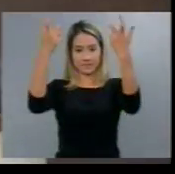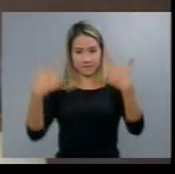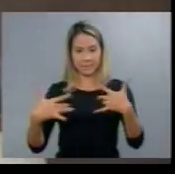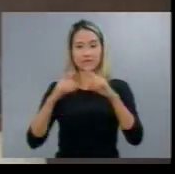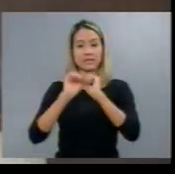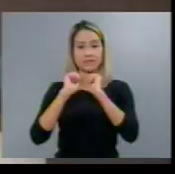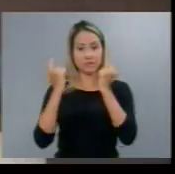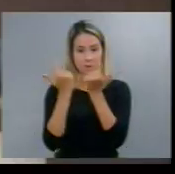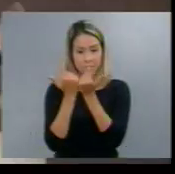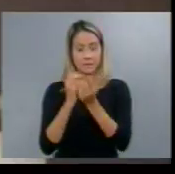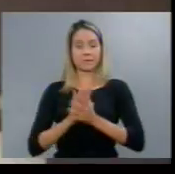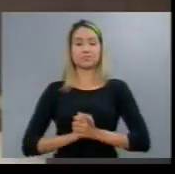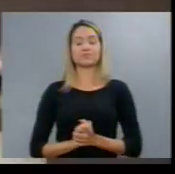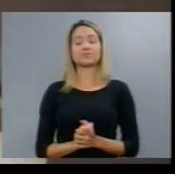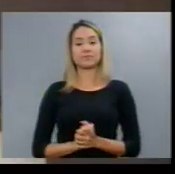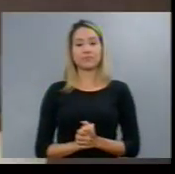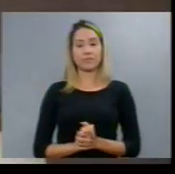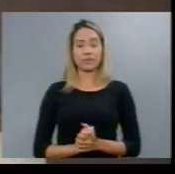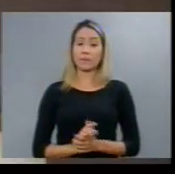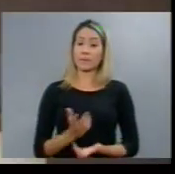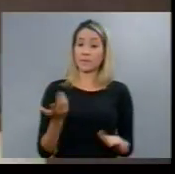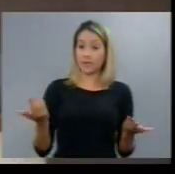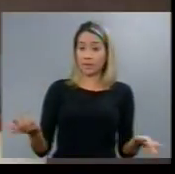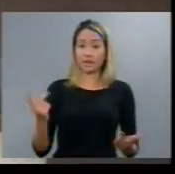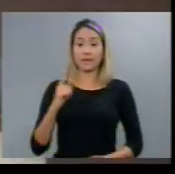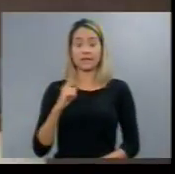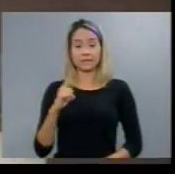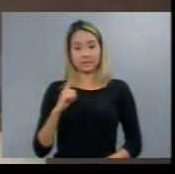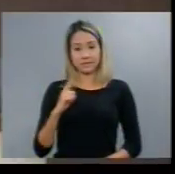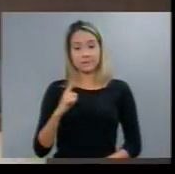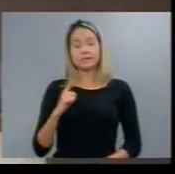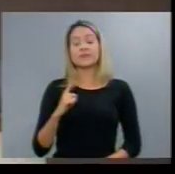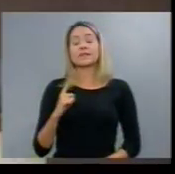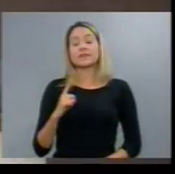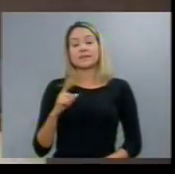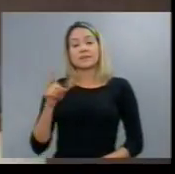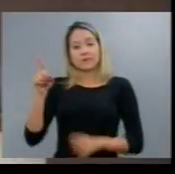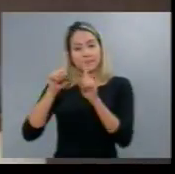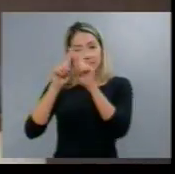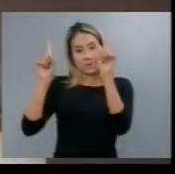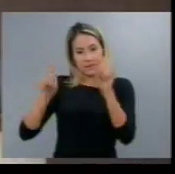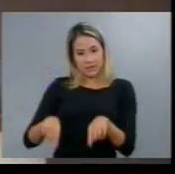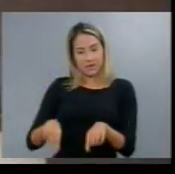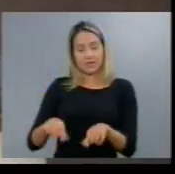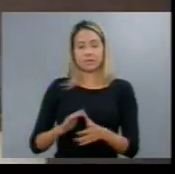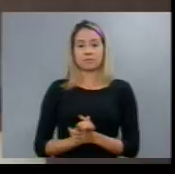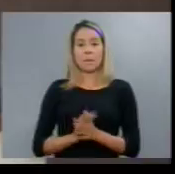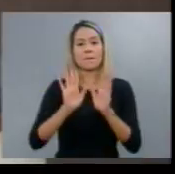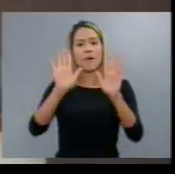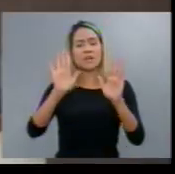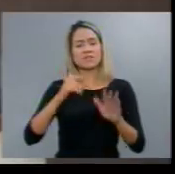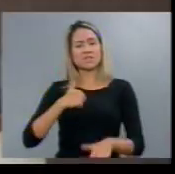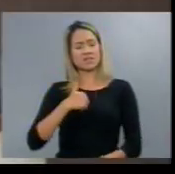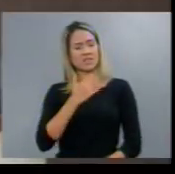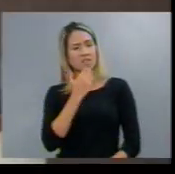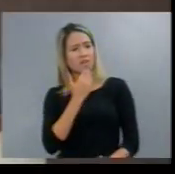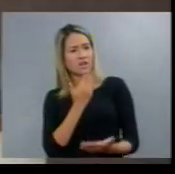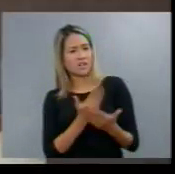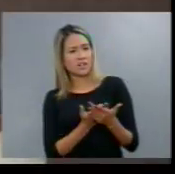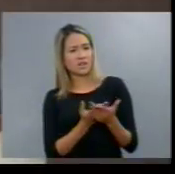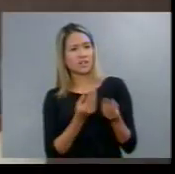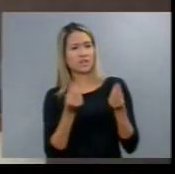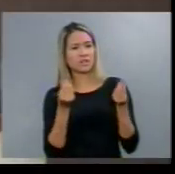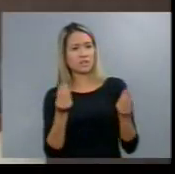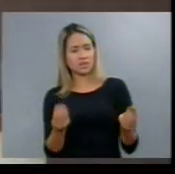Ceará. Não bastasse, obviamente, esta pauta nacional, eu, de fato, fico surpreso